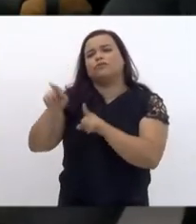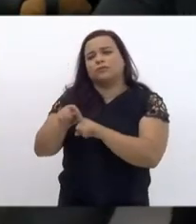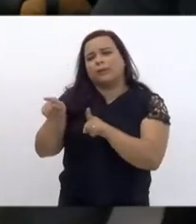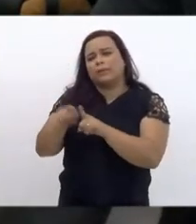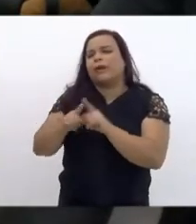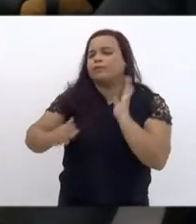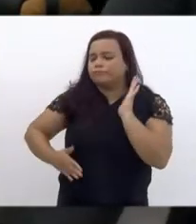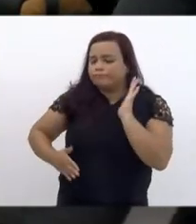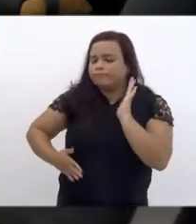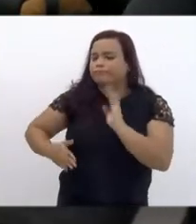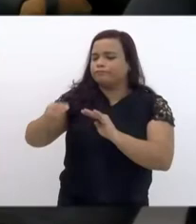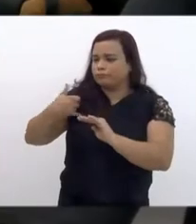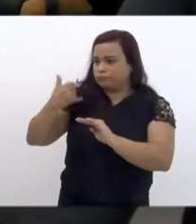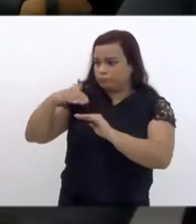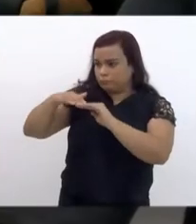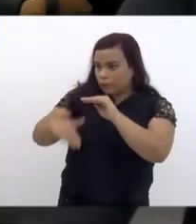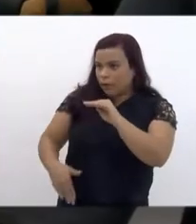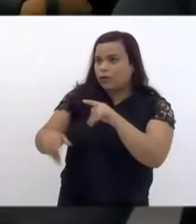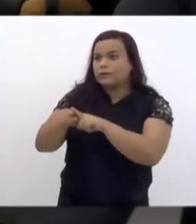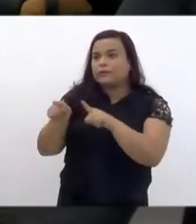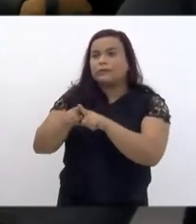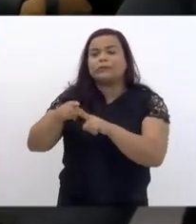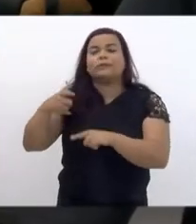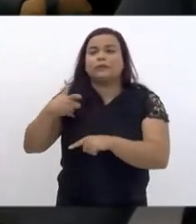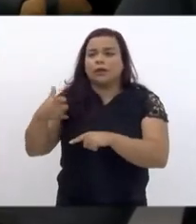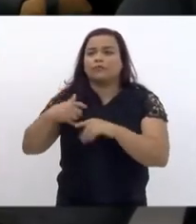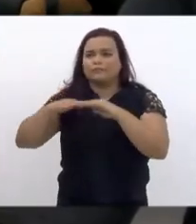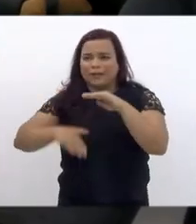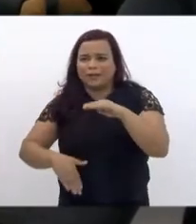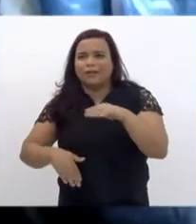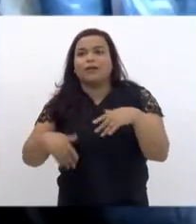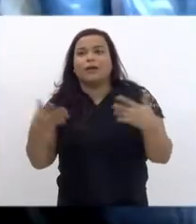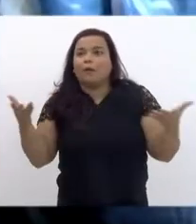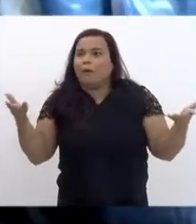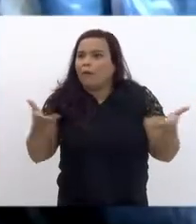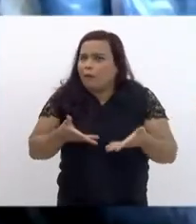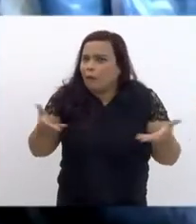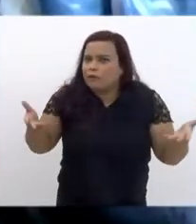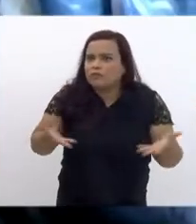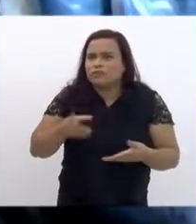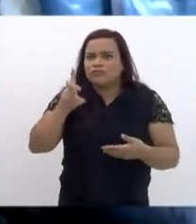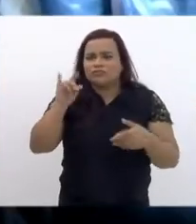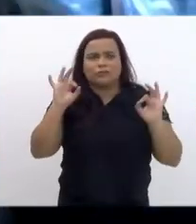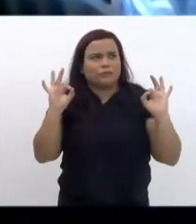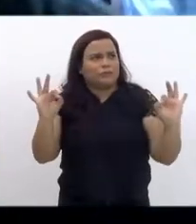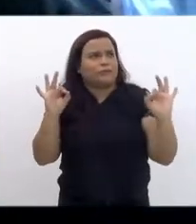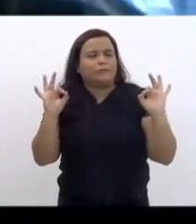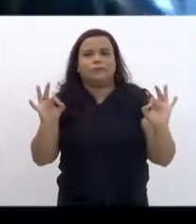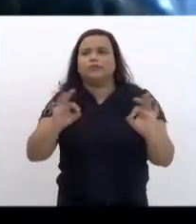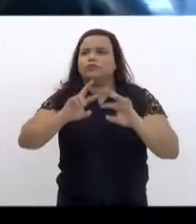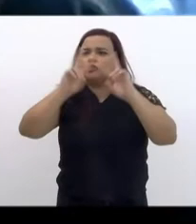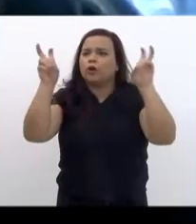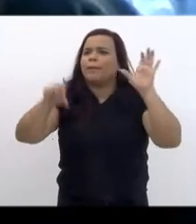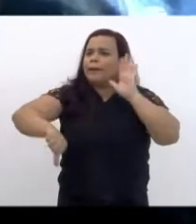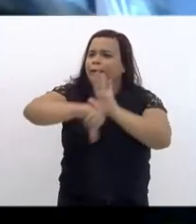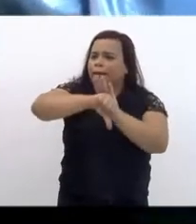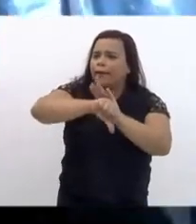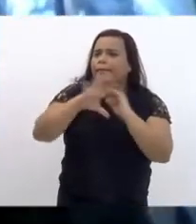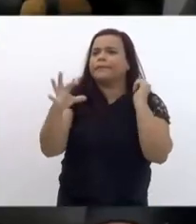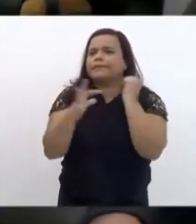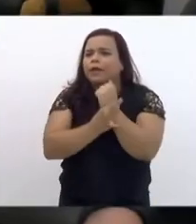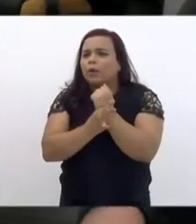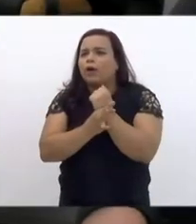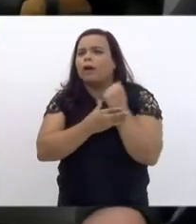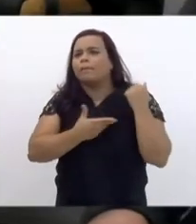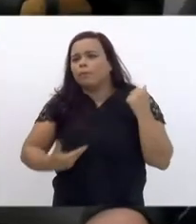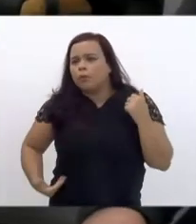esse dia épico do entendimento, deputado Mick, que se trata de crime, segurança pública e a vinculação do